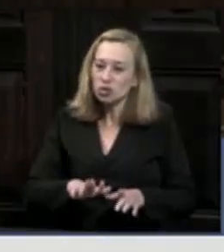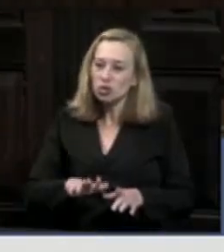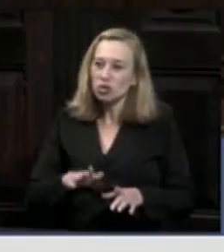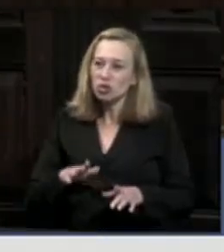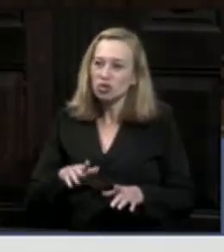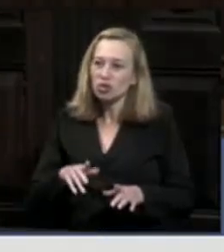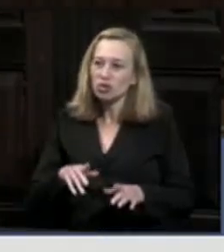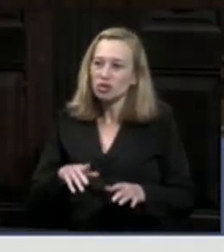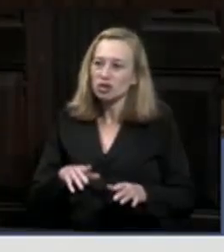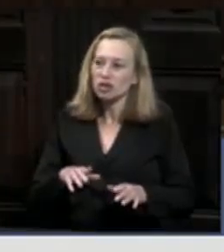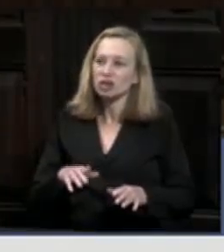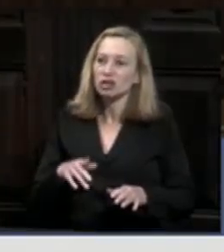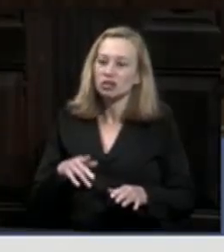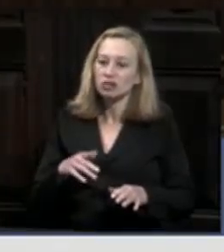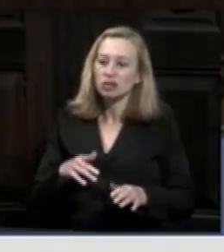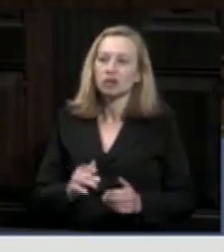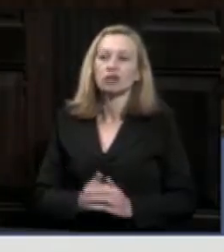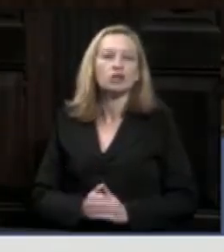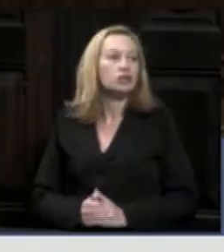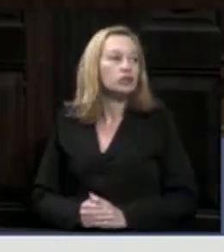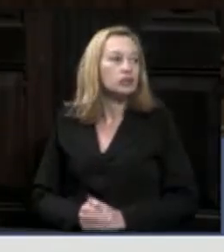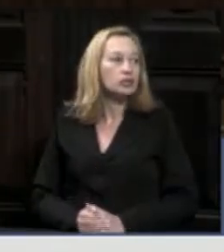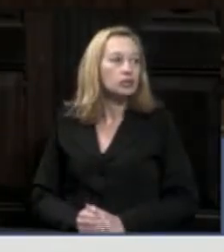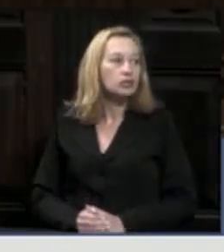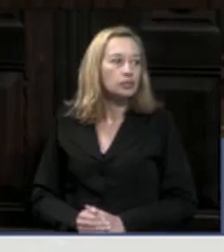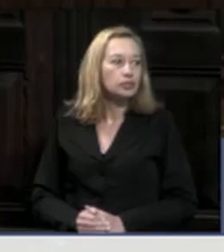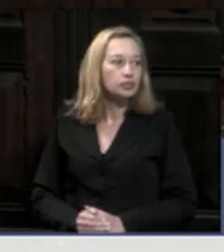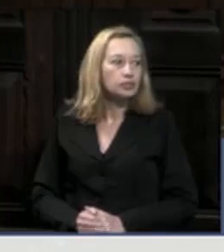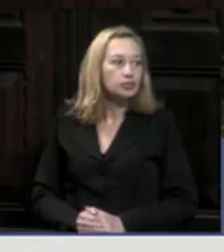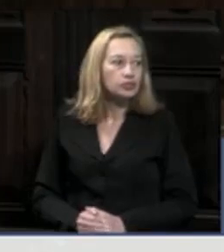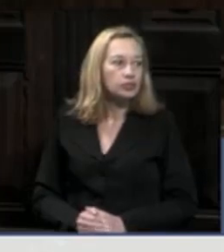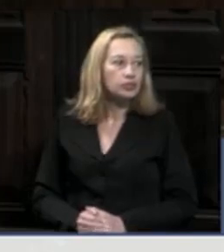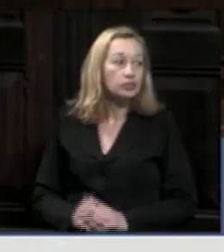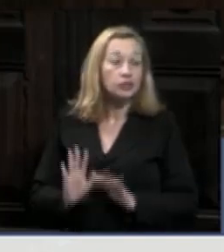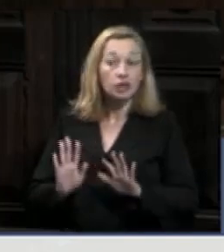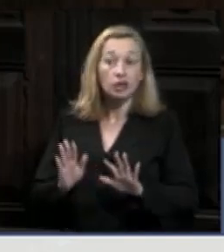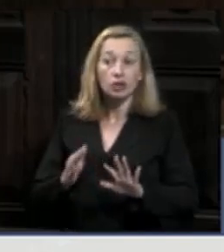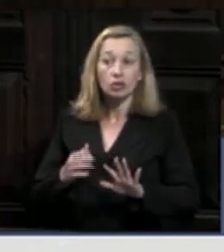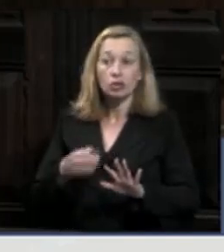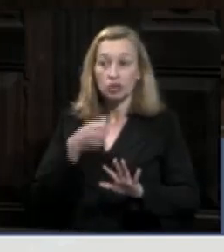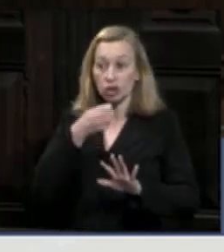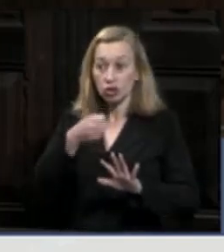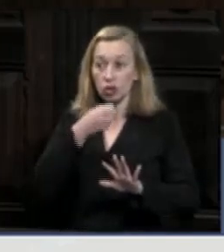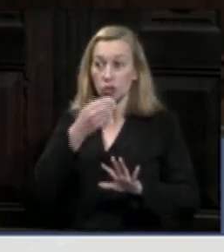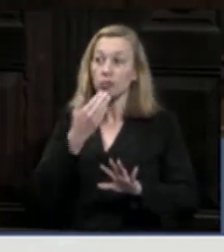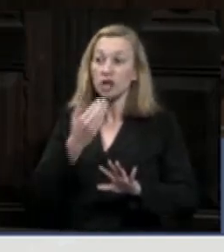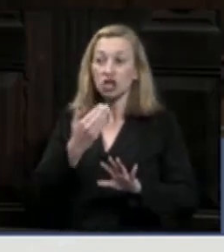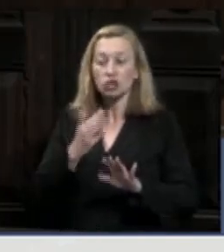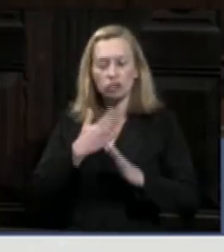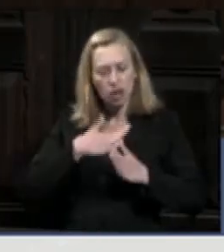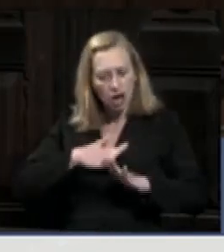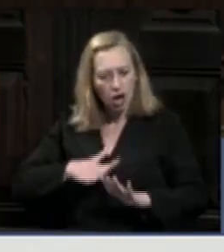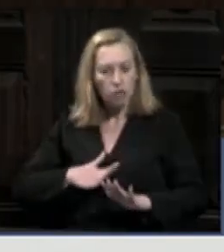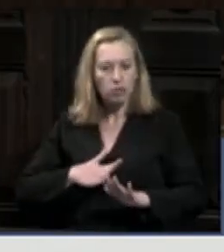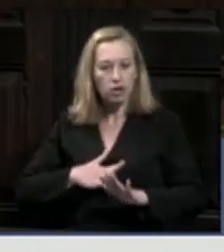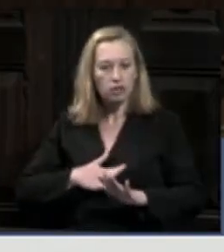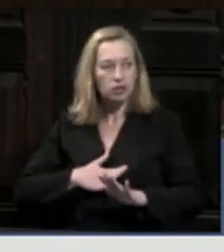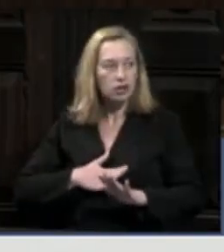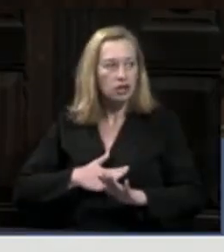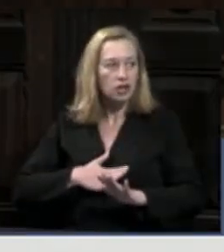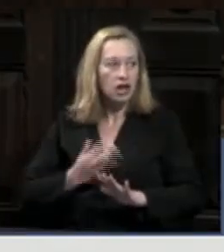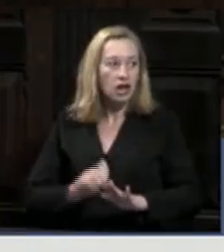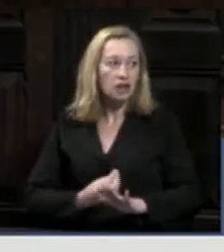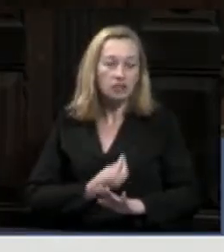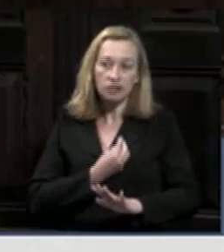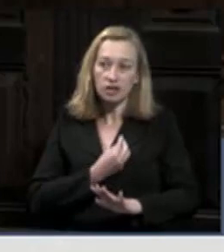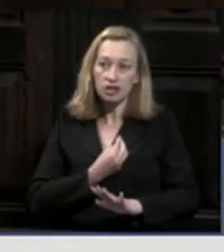xingando, quebrando o que via pela frente. E ele pediu paciência ao público: calma, a vida não se